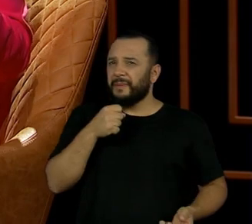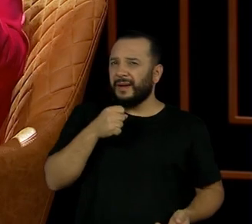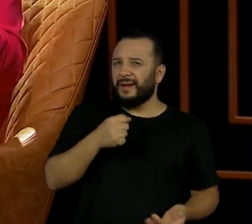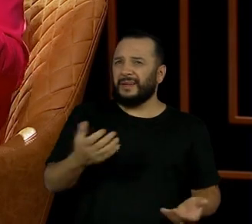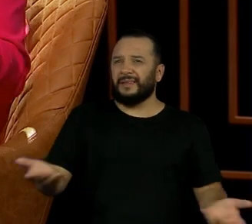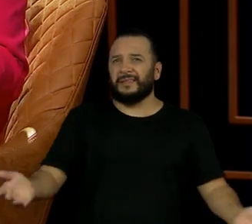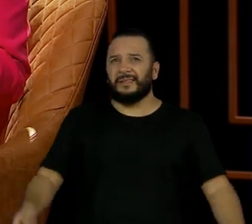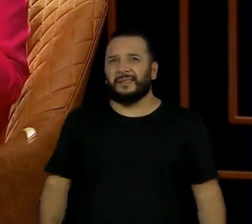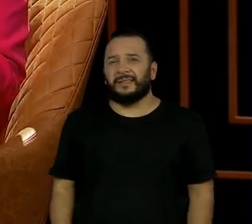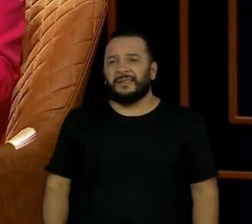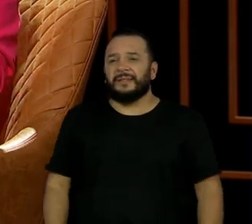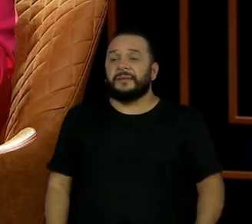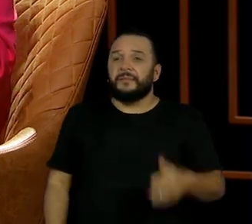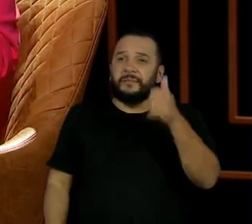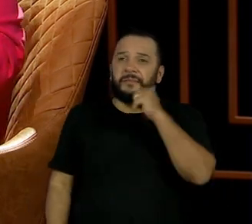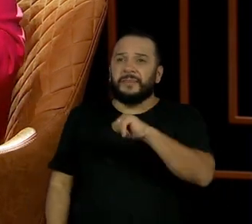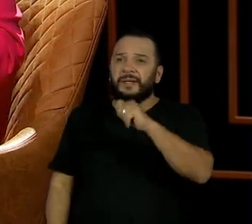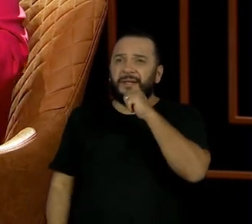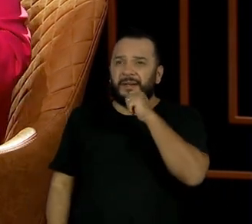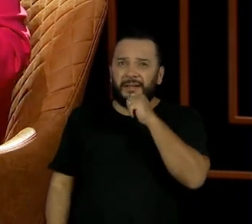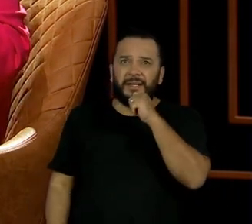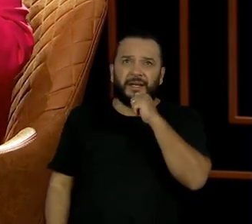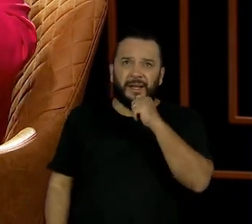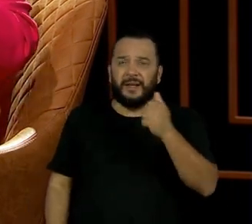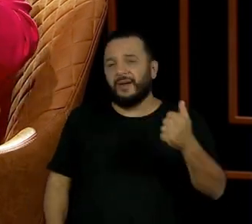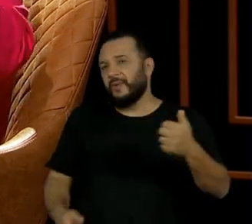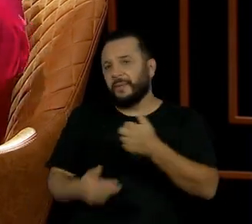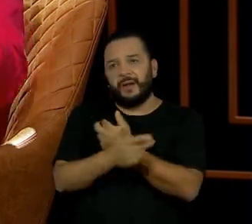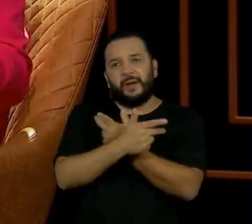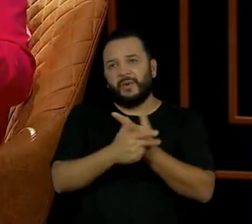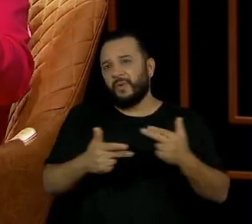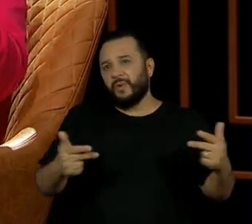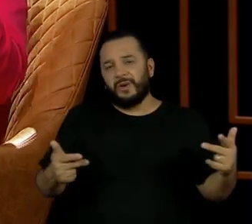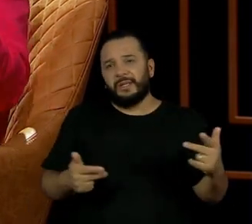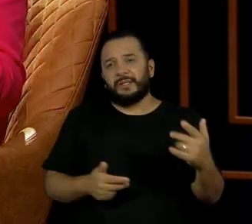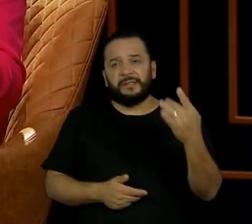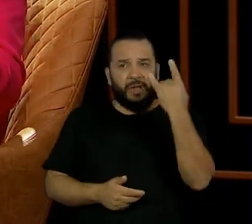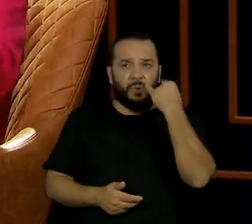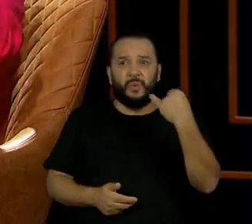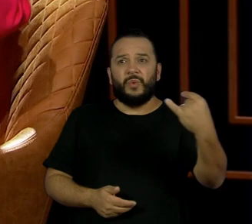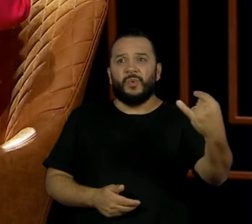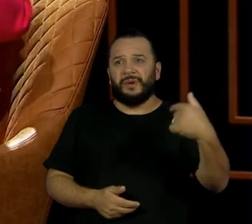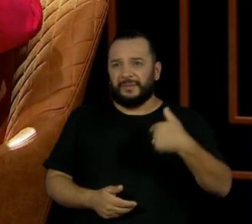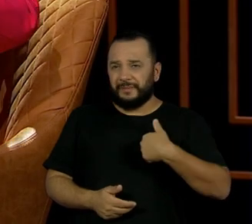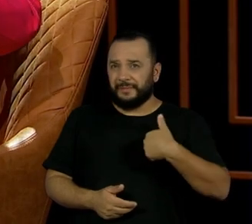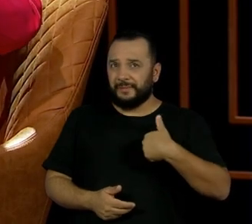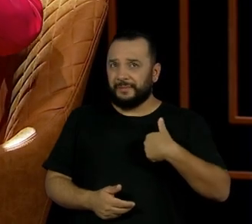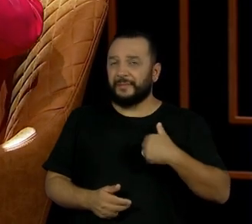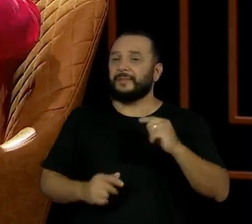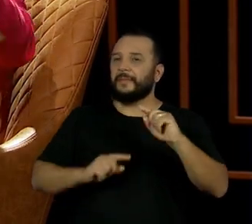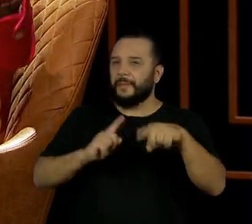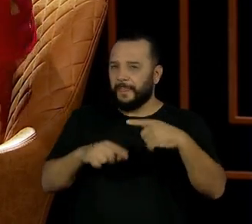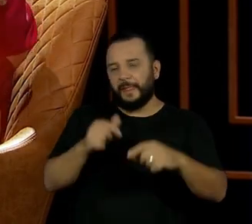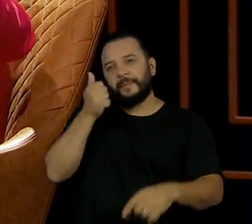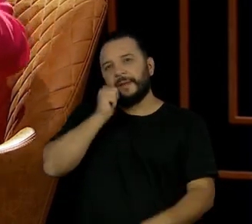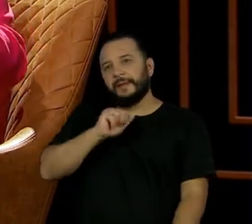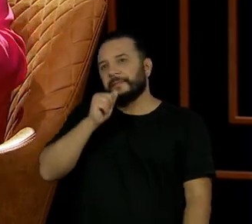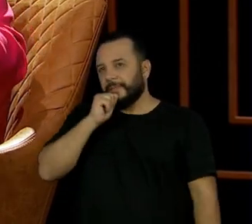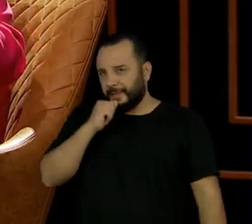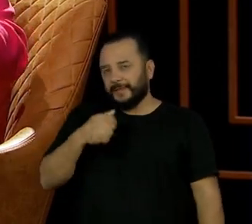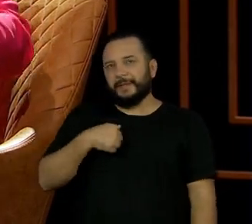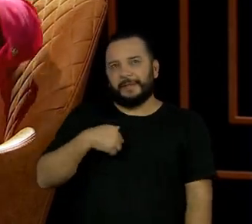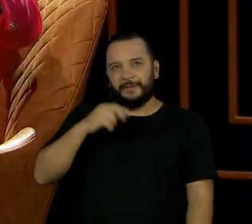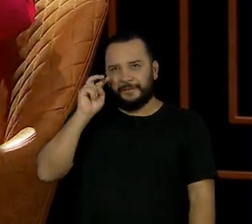eu falei mãe é uma coisa que eu nunca vi e depois a minha mãe vira uma